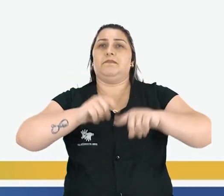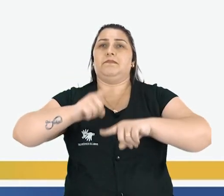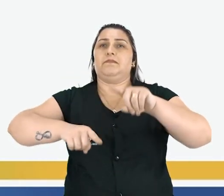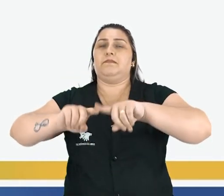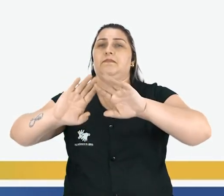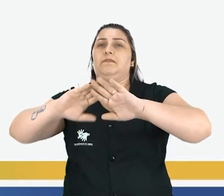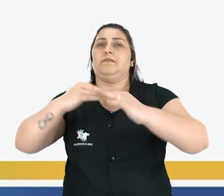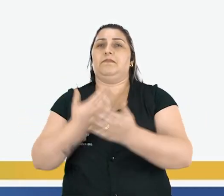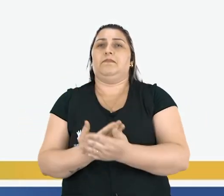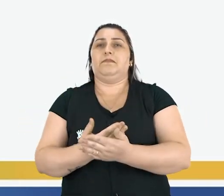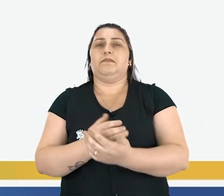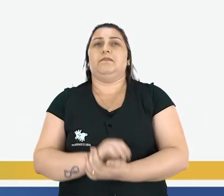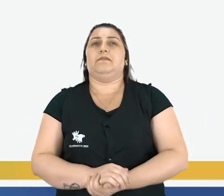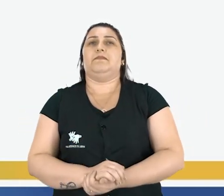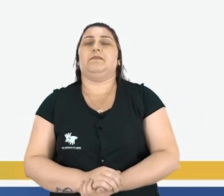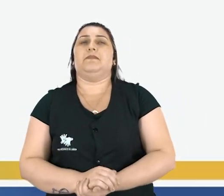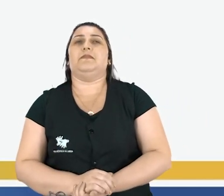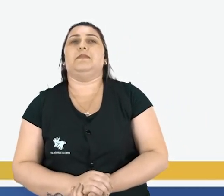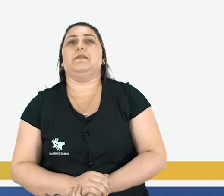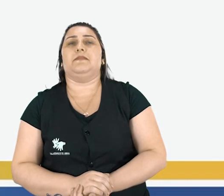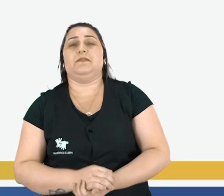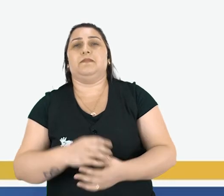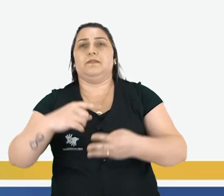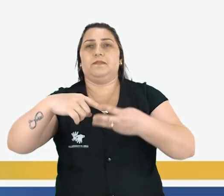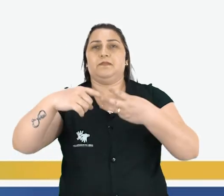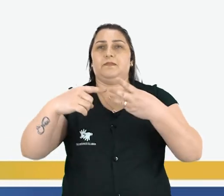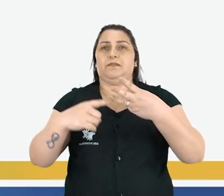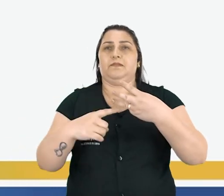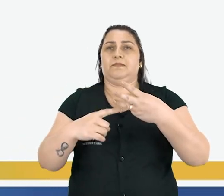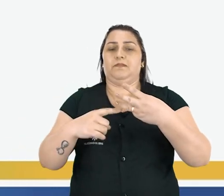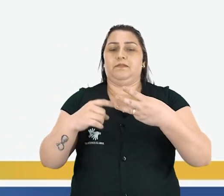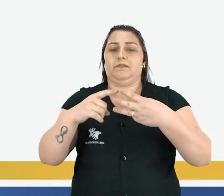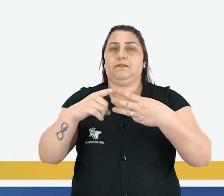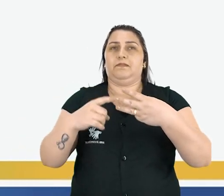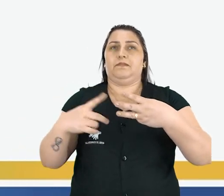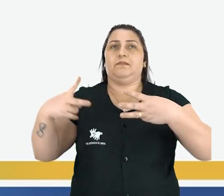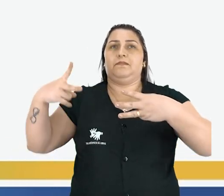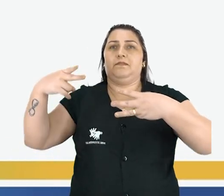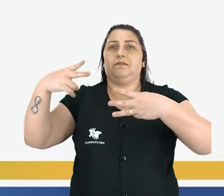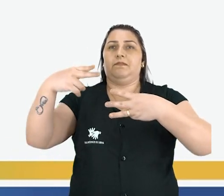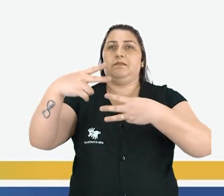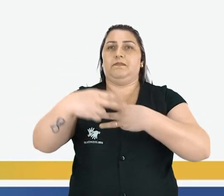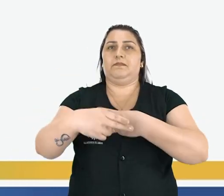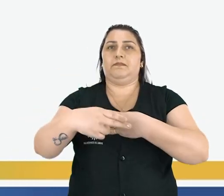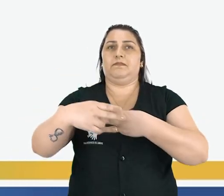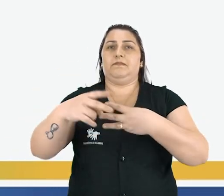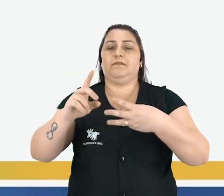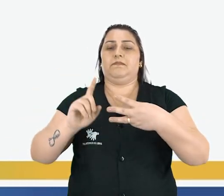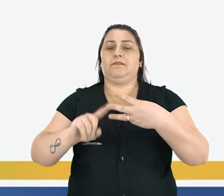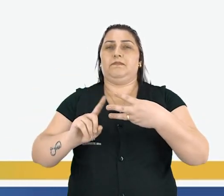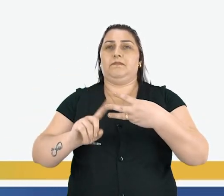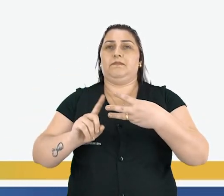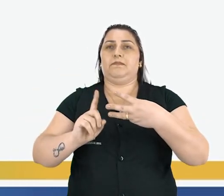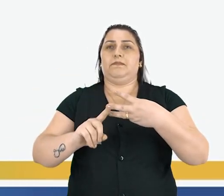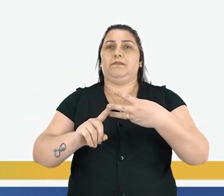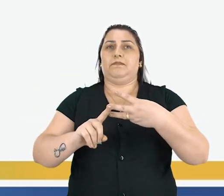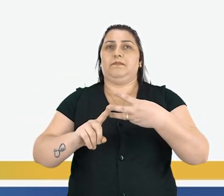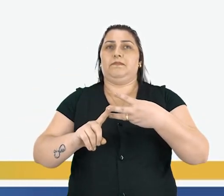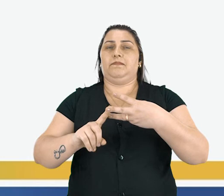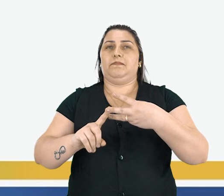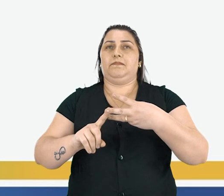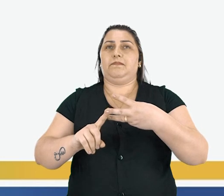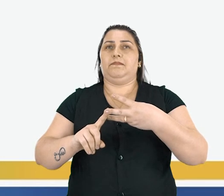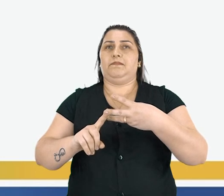dos materiais escolares lá tem três materiais aí tem a tesoura a